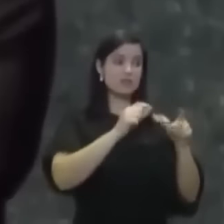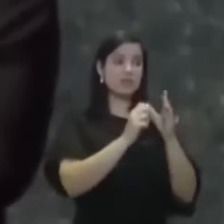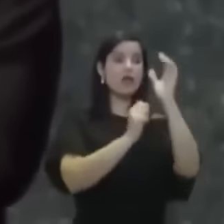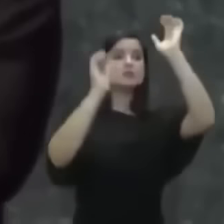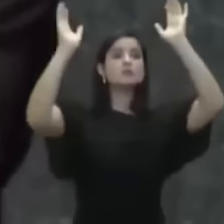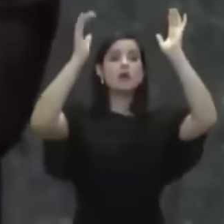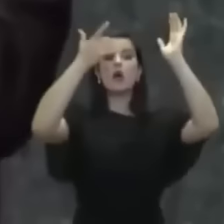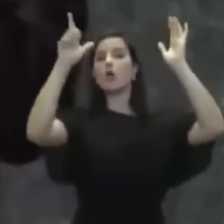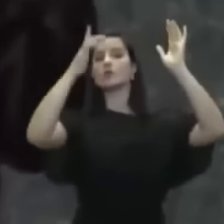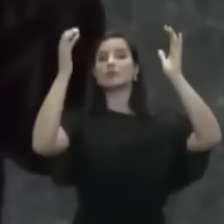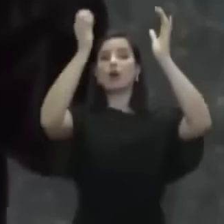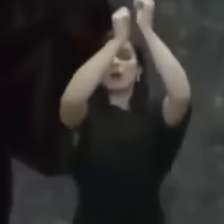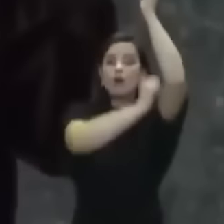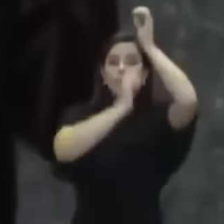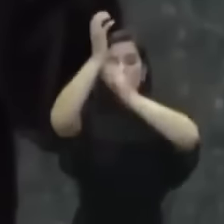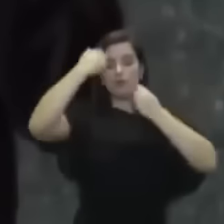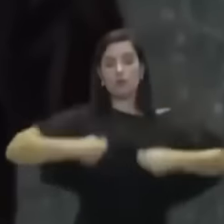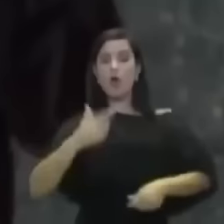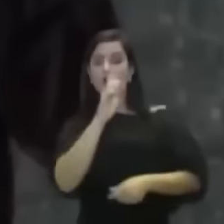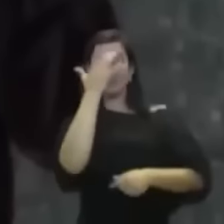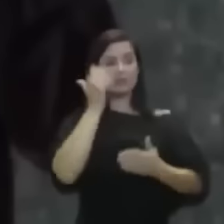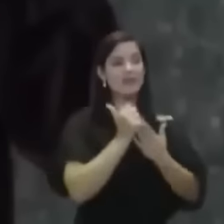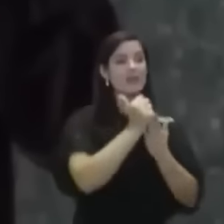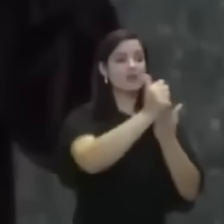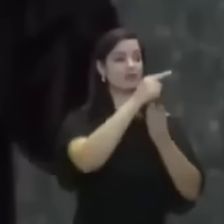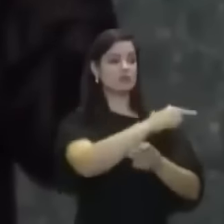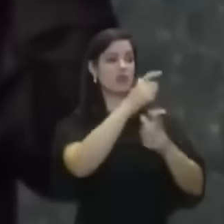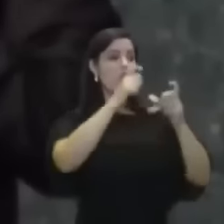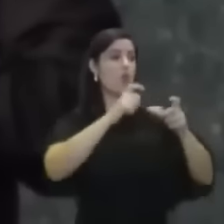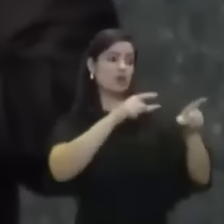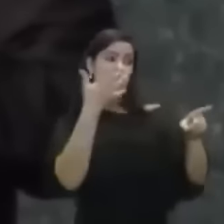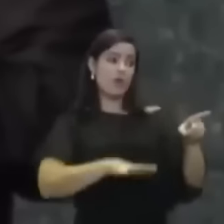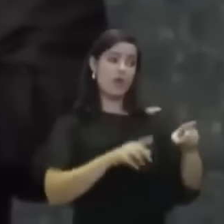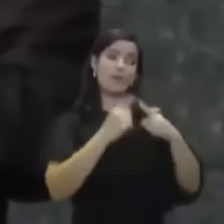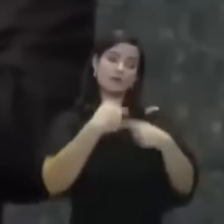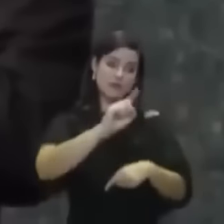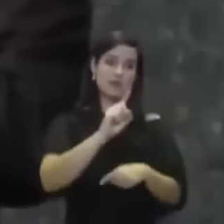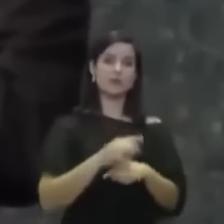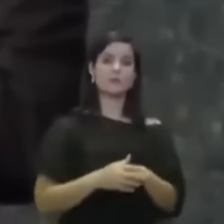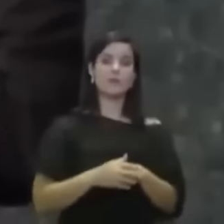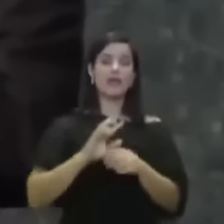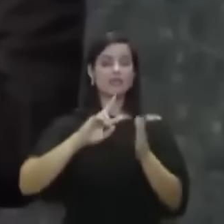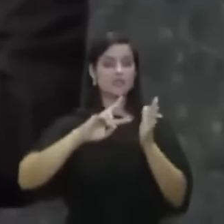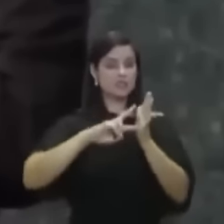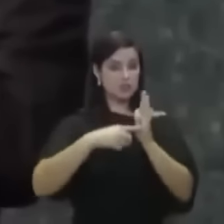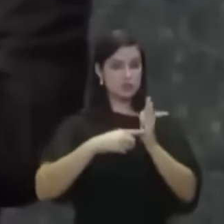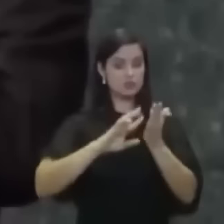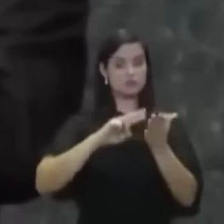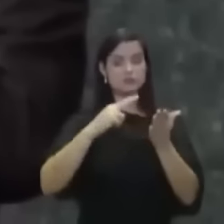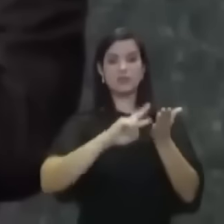outro te cingirá e te levará para onde não queres. O que Jesus quis dizer com isso? Jesus interpreta no verso 19, disse